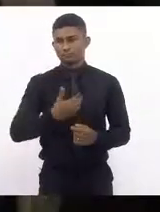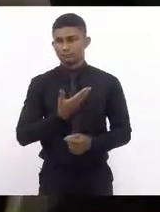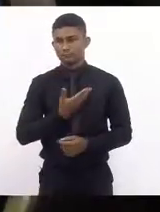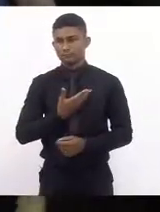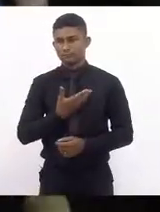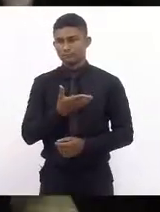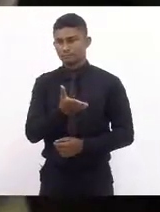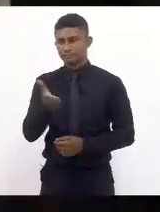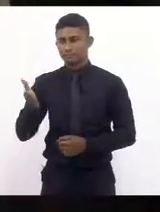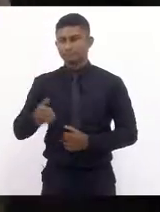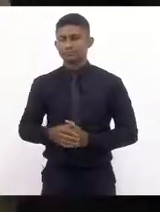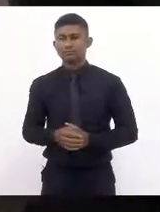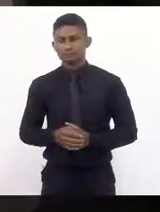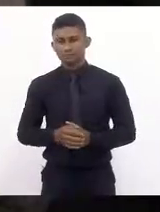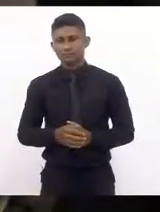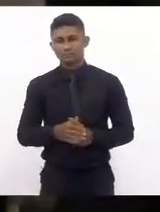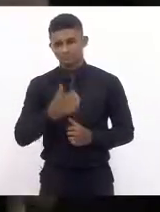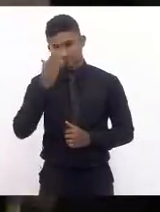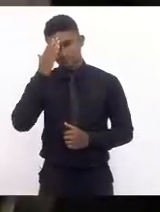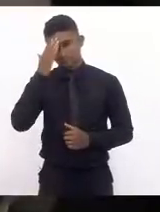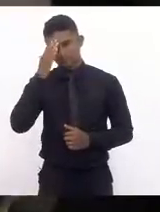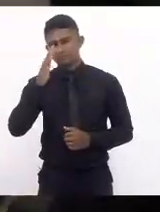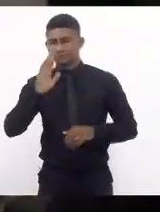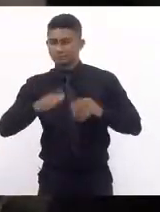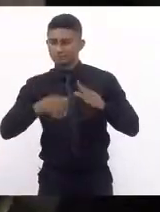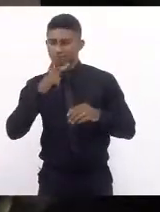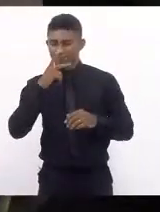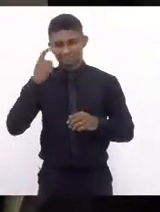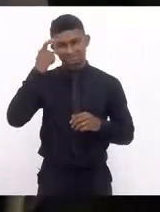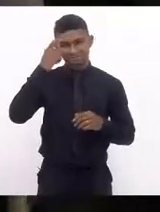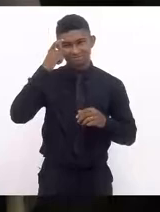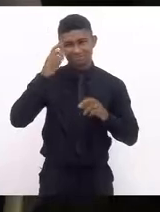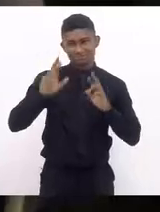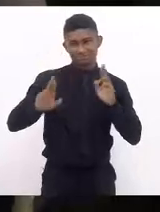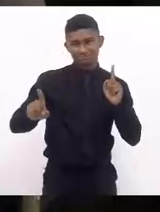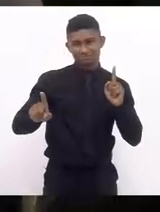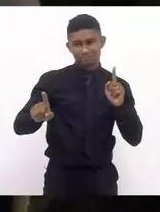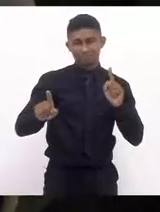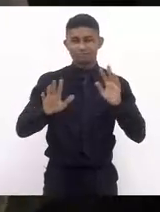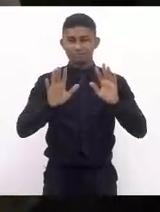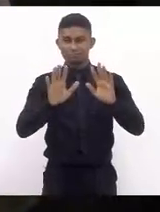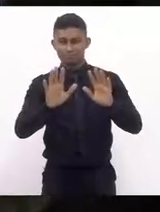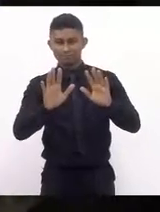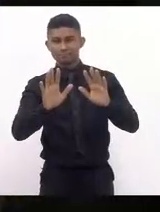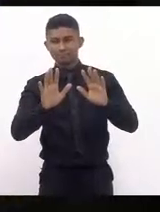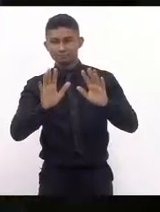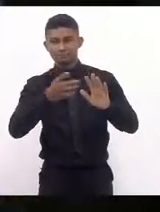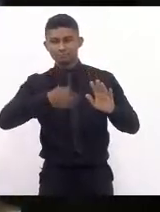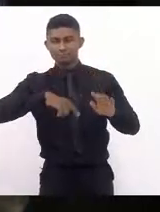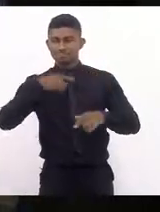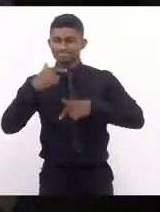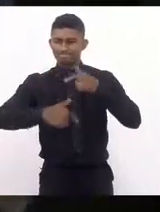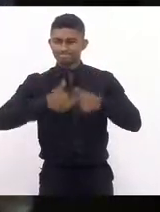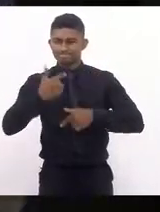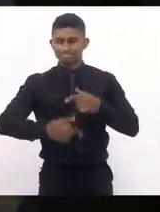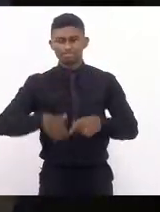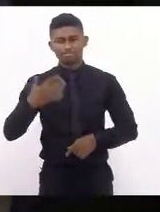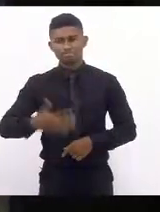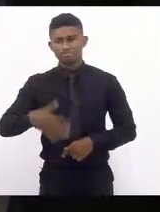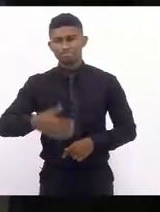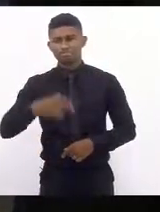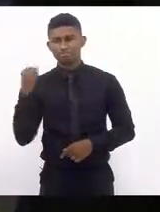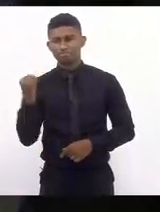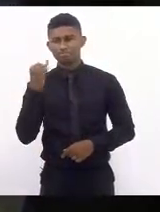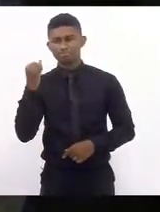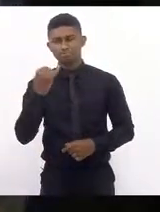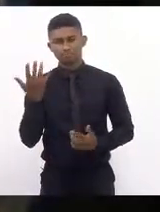colegas mesmo com todas as divergências aqui a grandeza do trabalho que a gente desempenhou durante esse ano